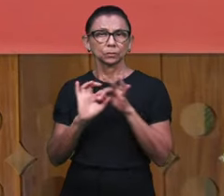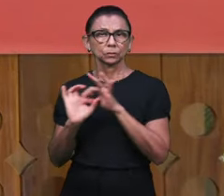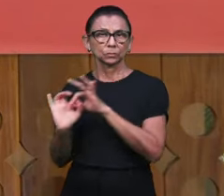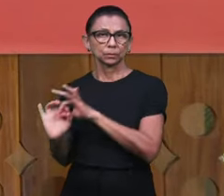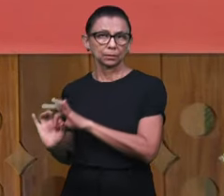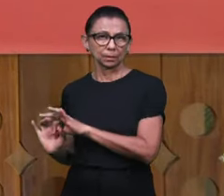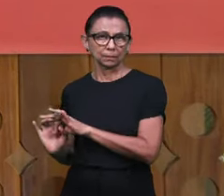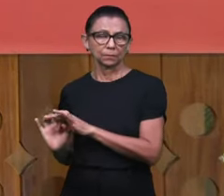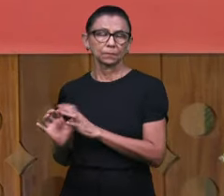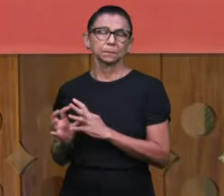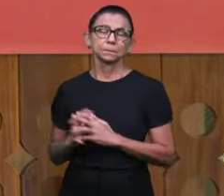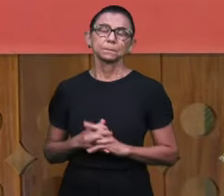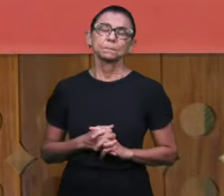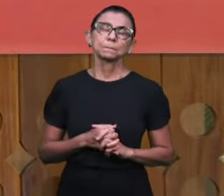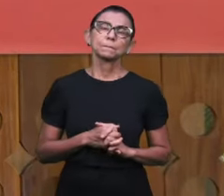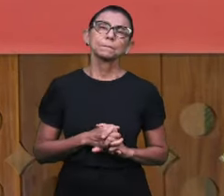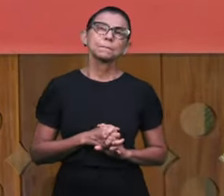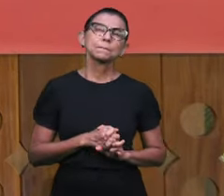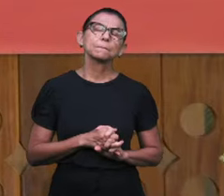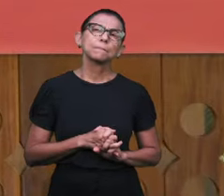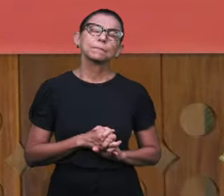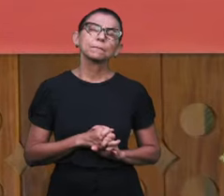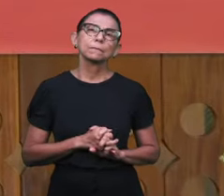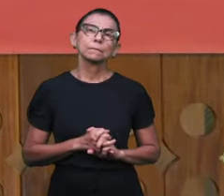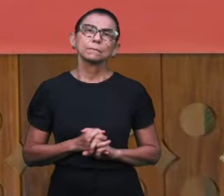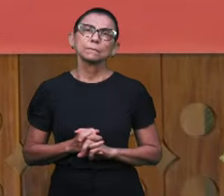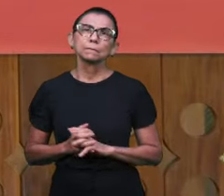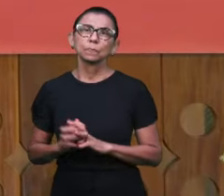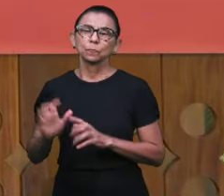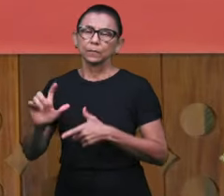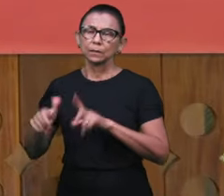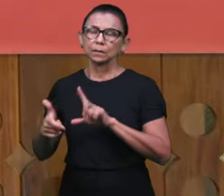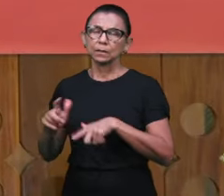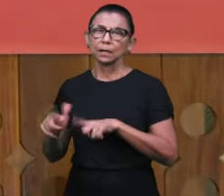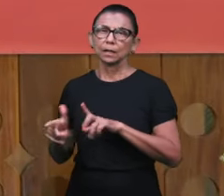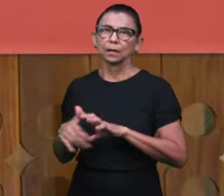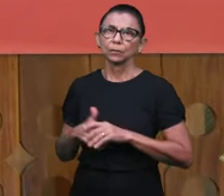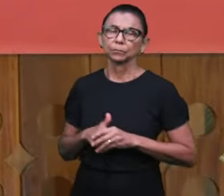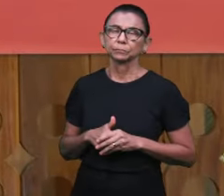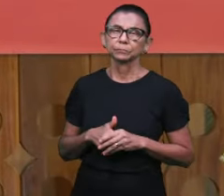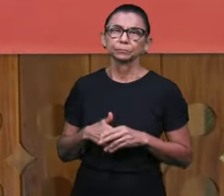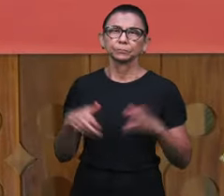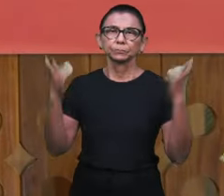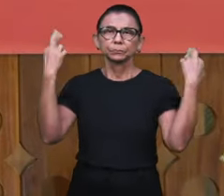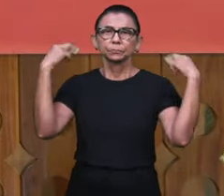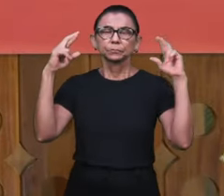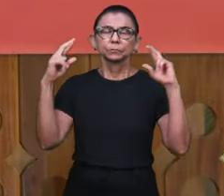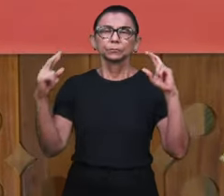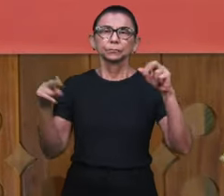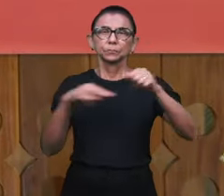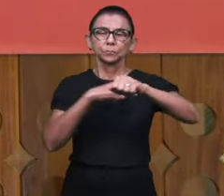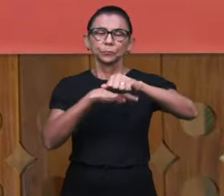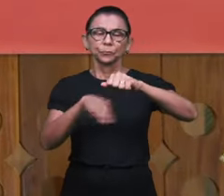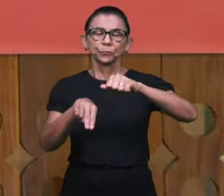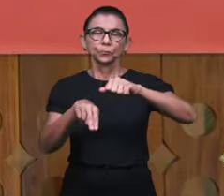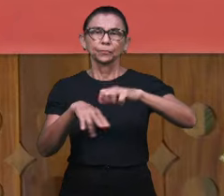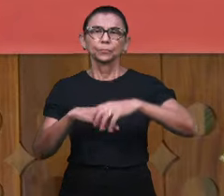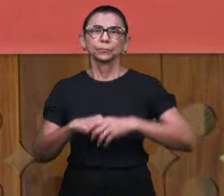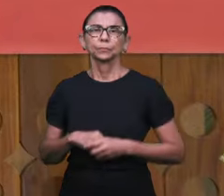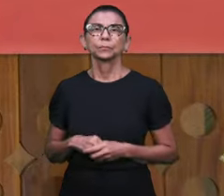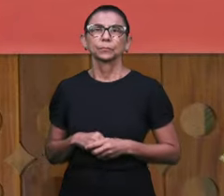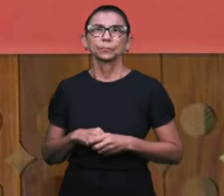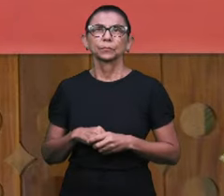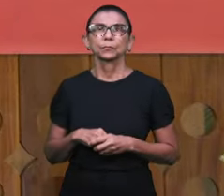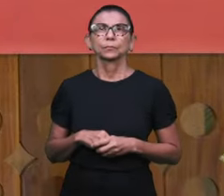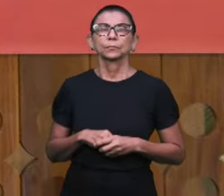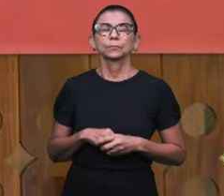nesse aspecto. Então, para Israel o cordeiro estava morto, o chifre do cordeiro era usado, mas